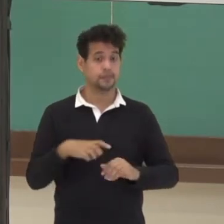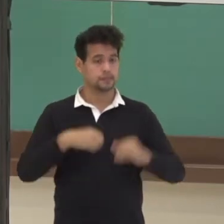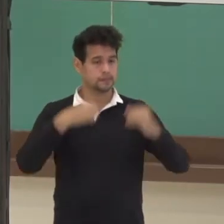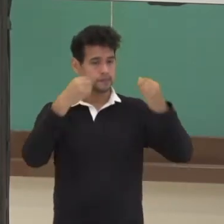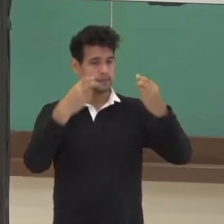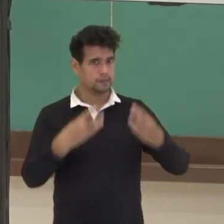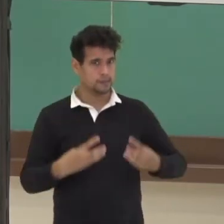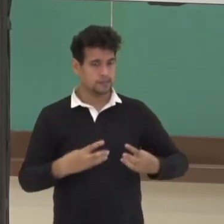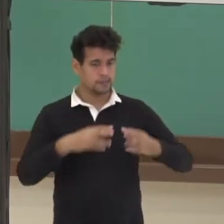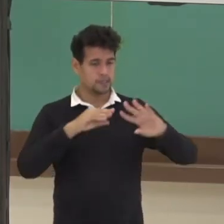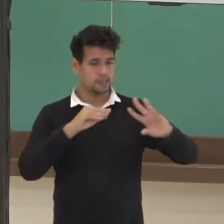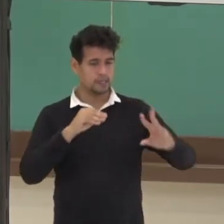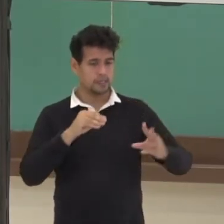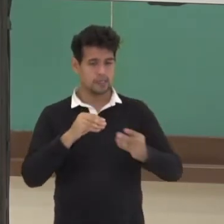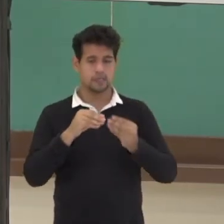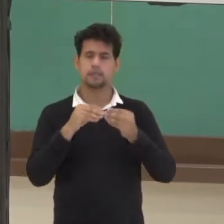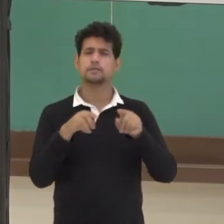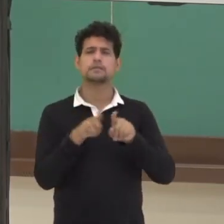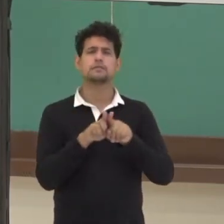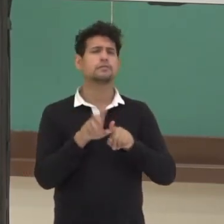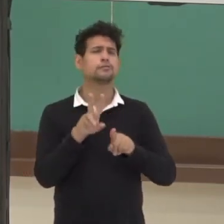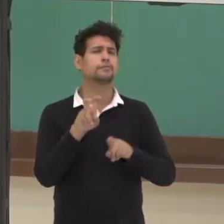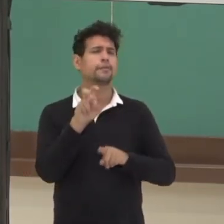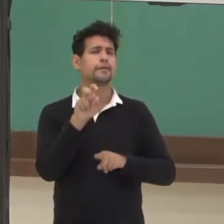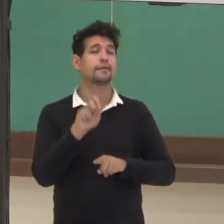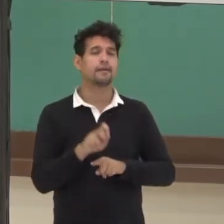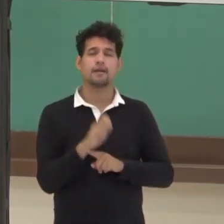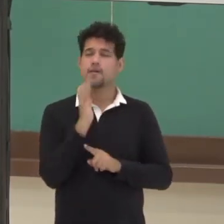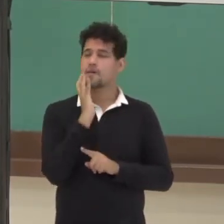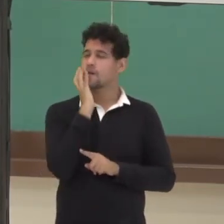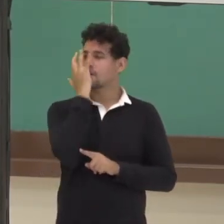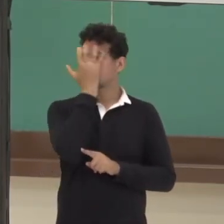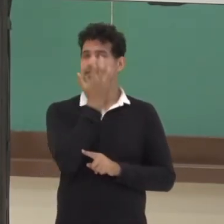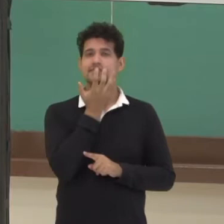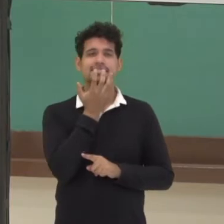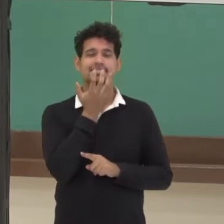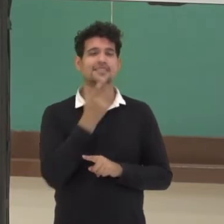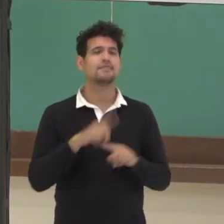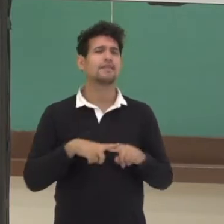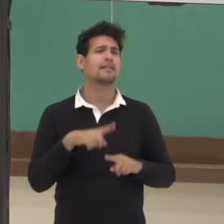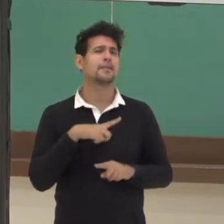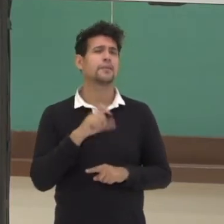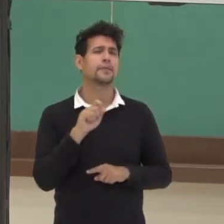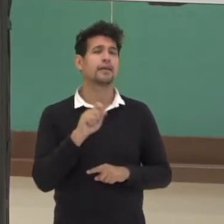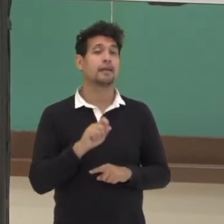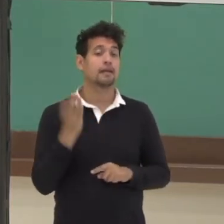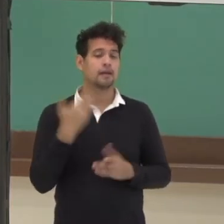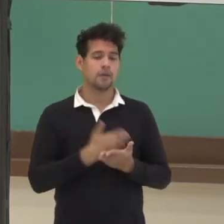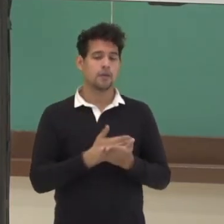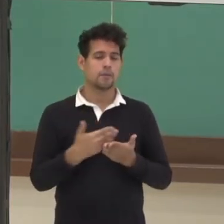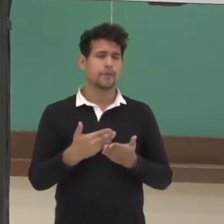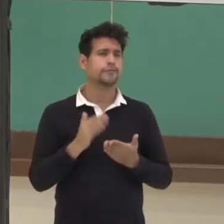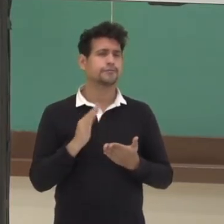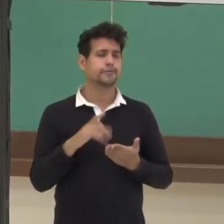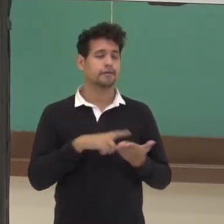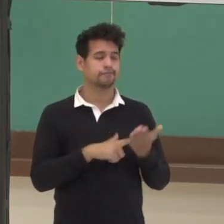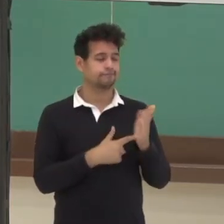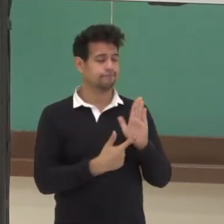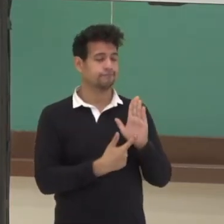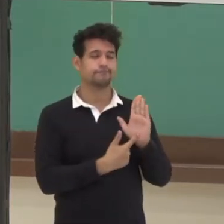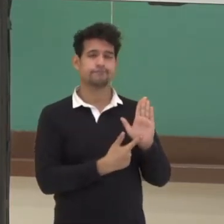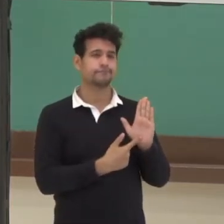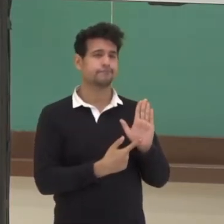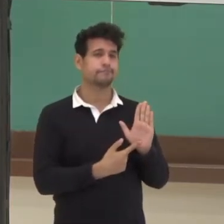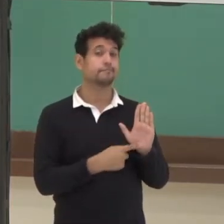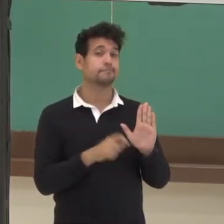literária curta em relação a quem? Ao romance. E ele tem, no início, já a apresentação do